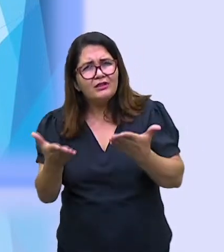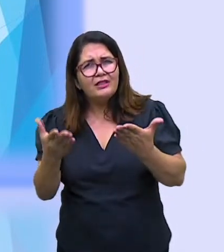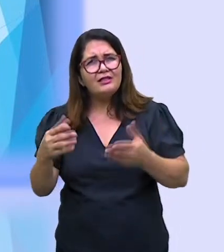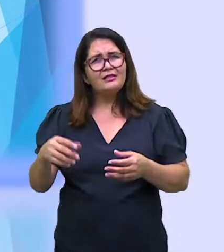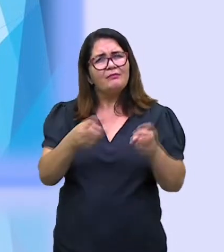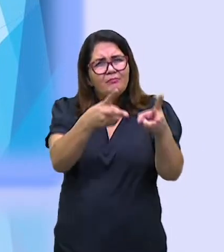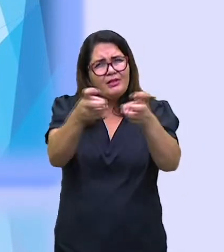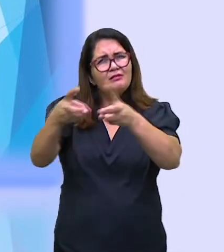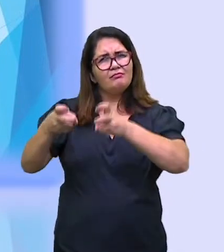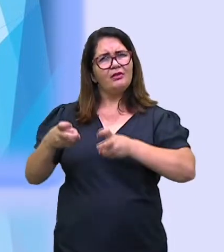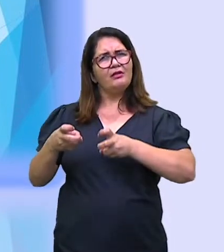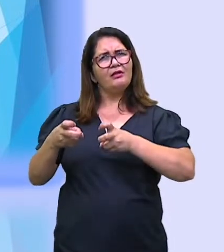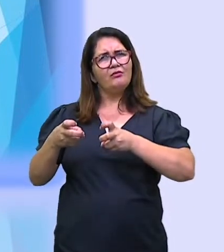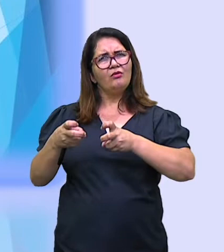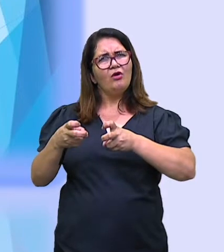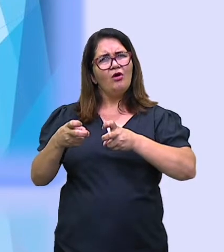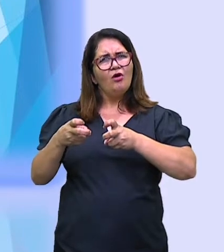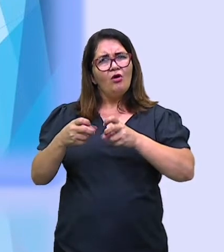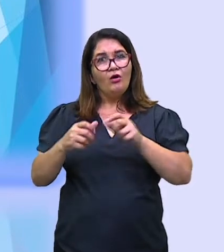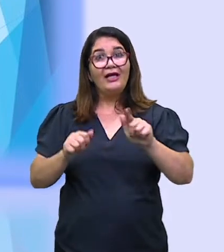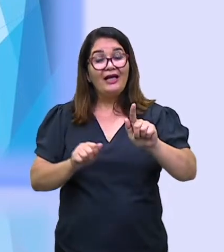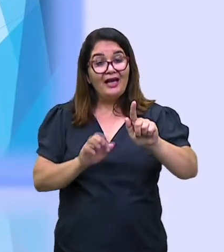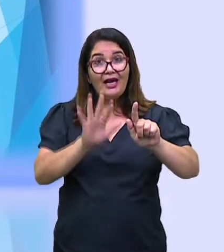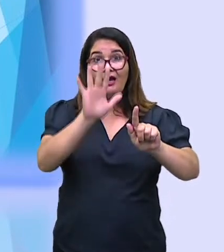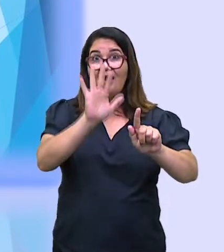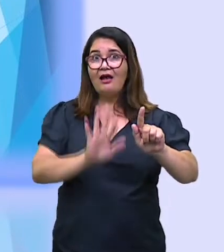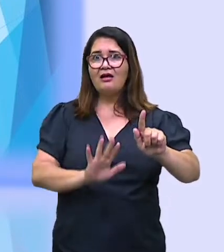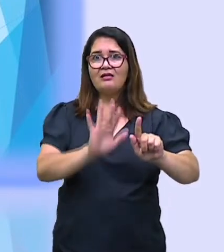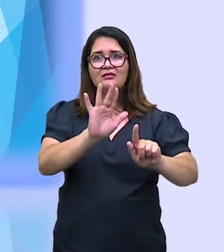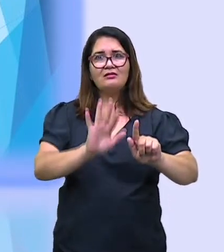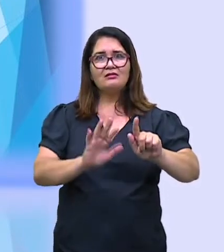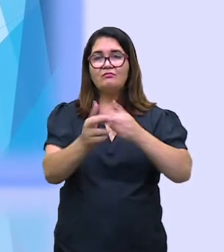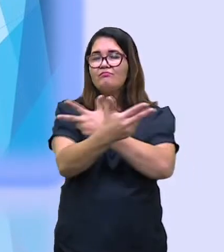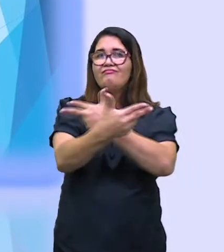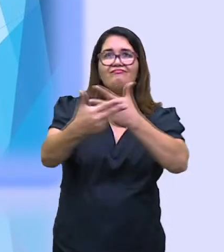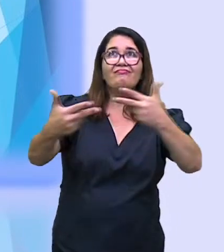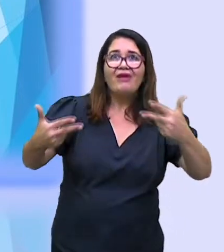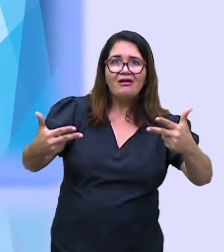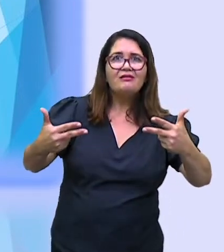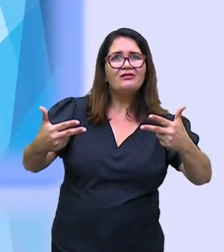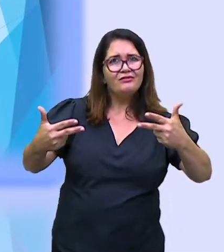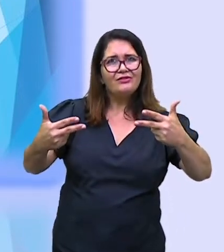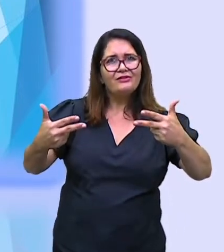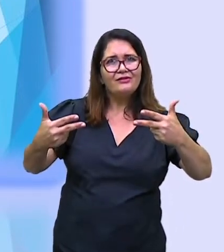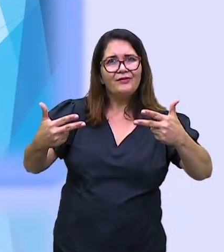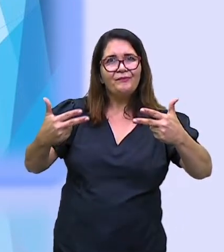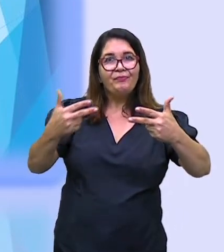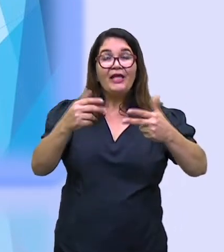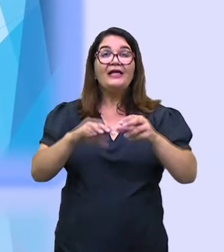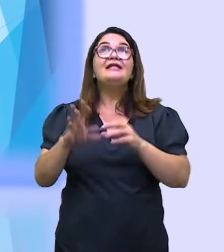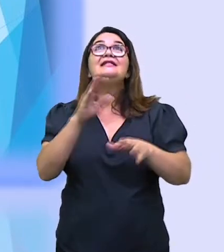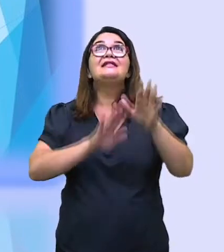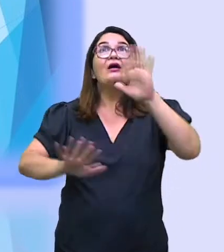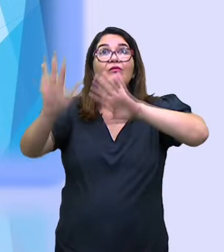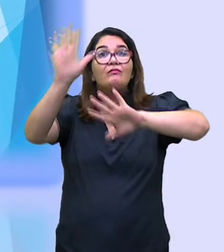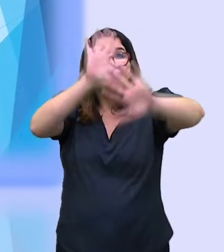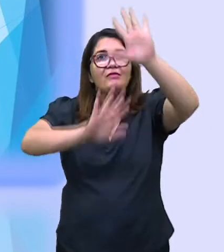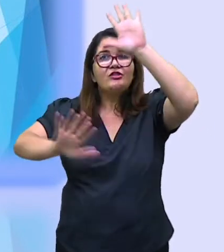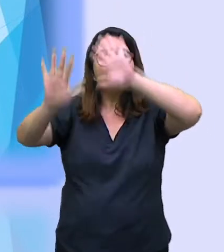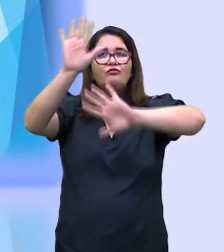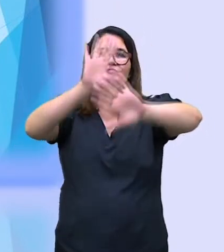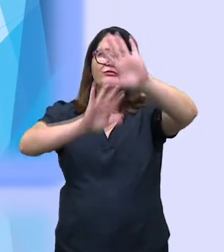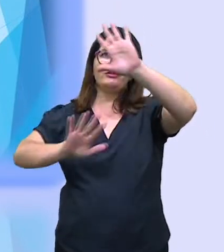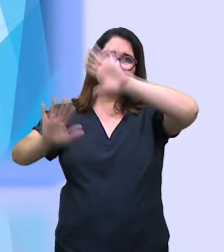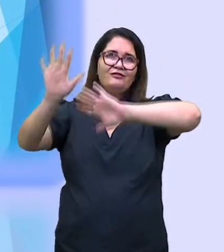na nossa atmosfera e a gente às vezes nem sabia, nem se dava conta? Pois é, agora quando você fizer o processo